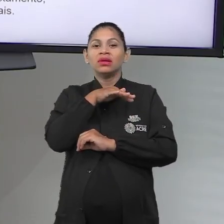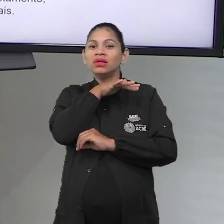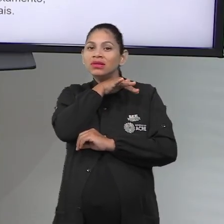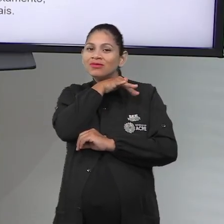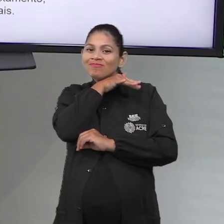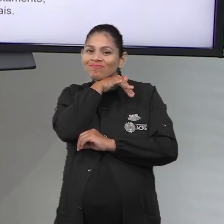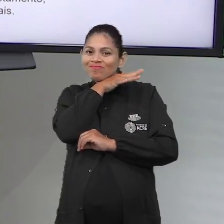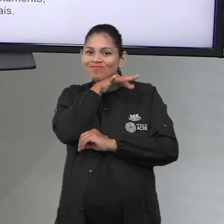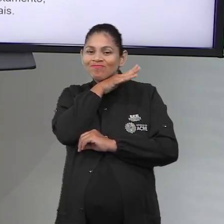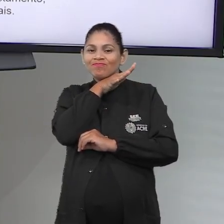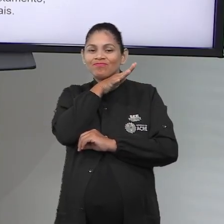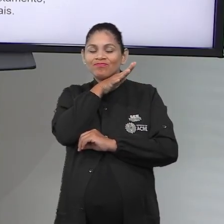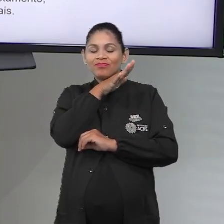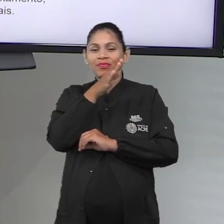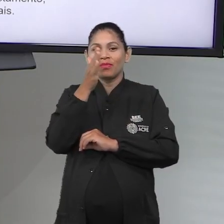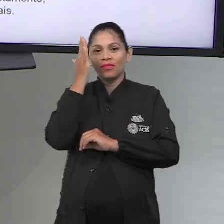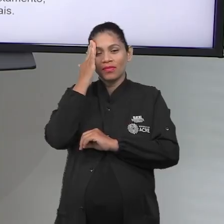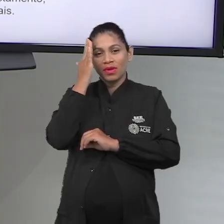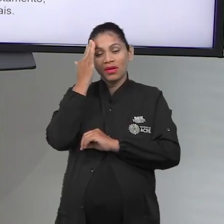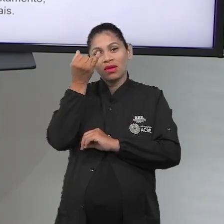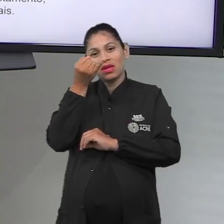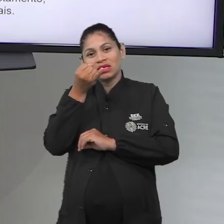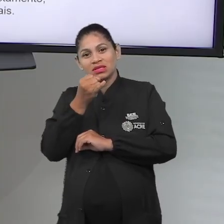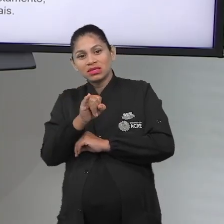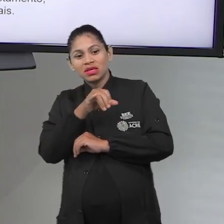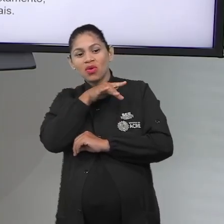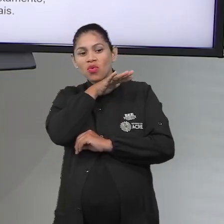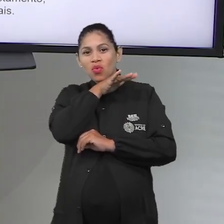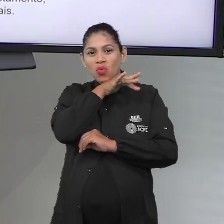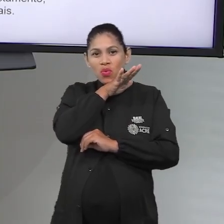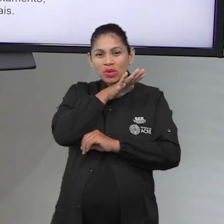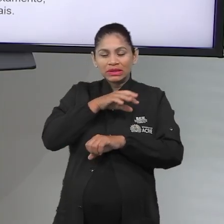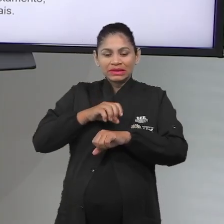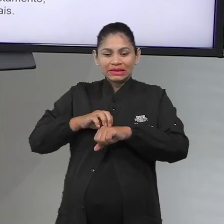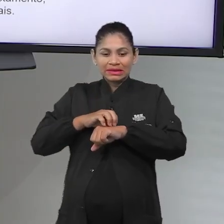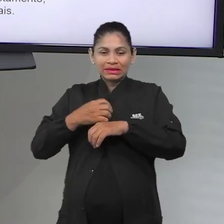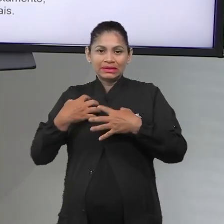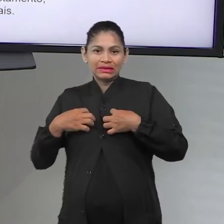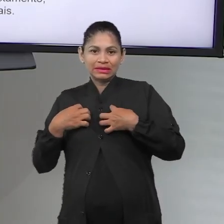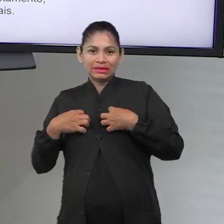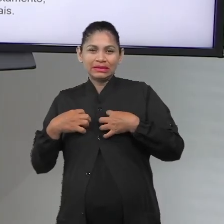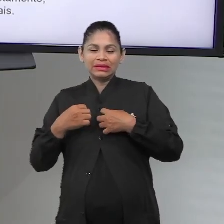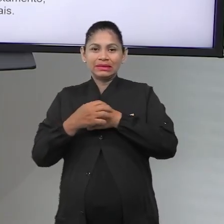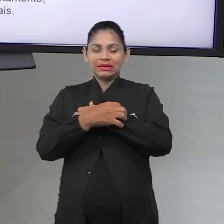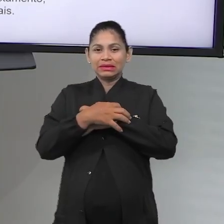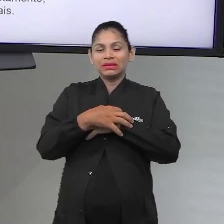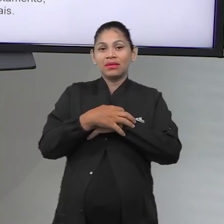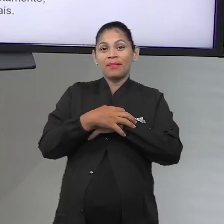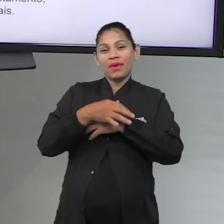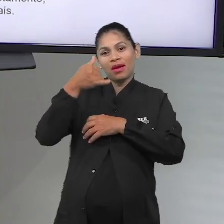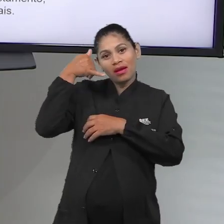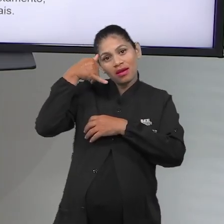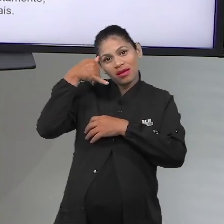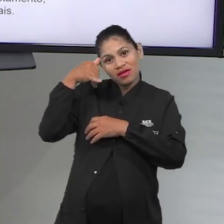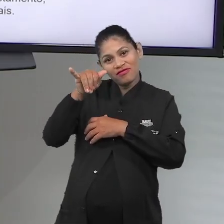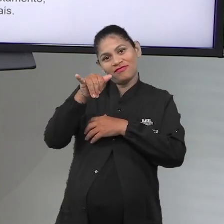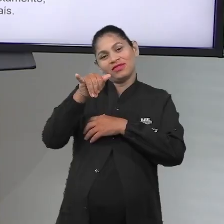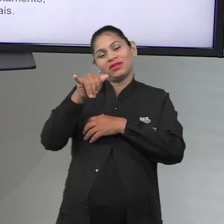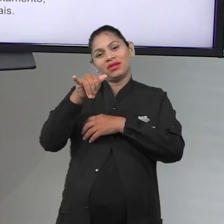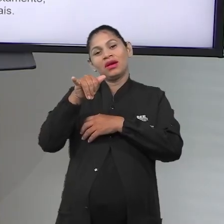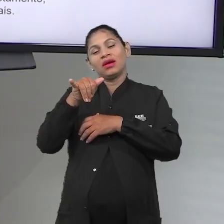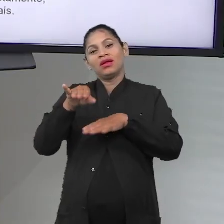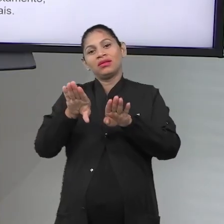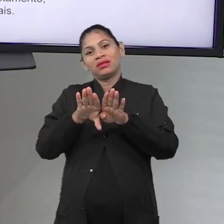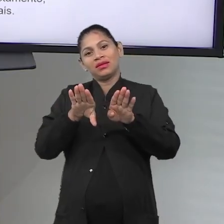os animais são alérgicos àquele produto, para prevenir a possibilidade de causar alergia também ao homem.